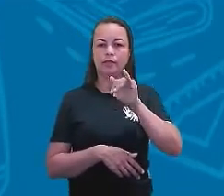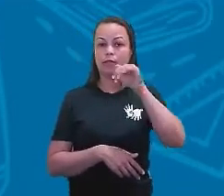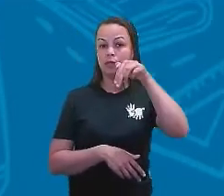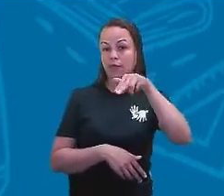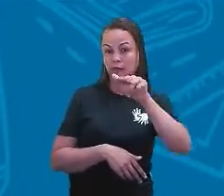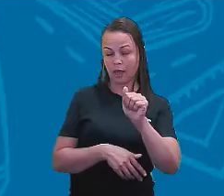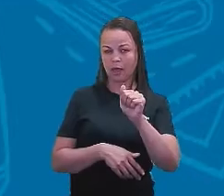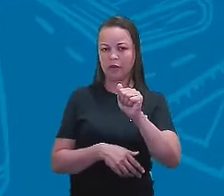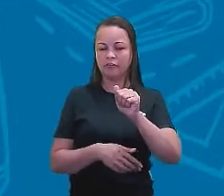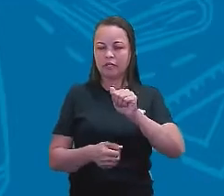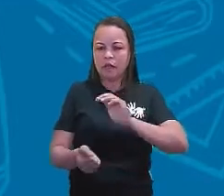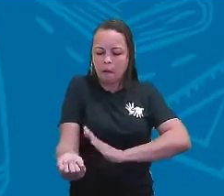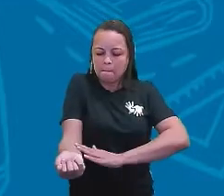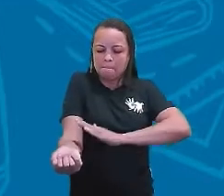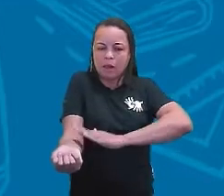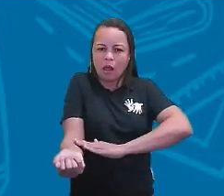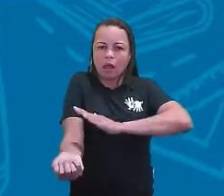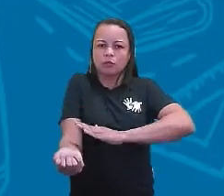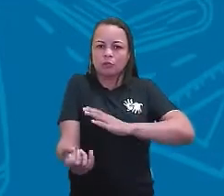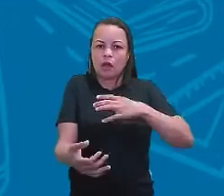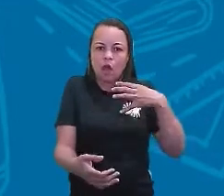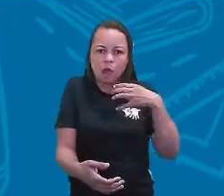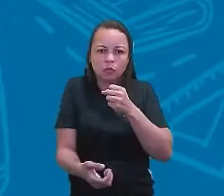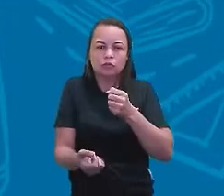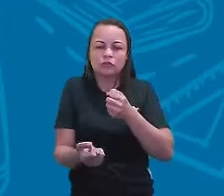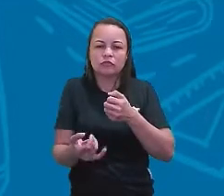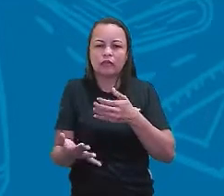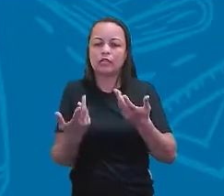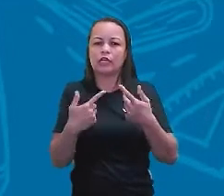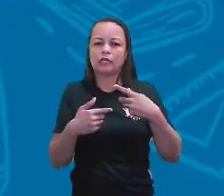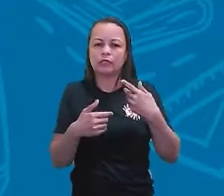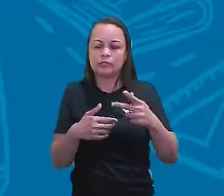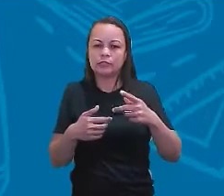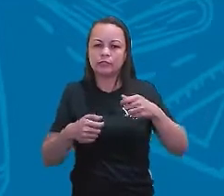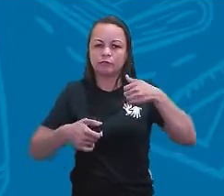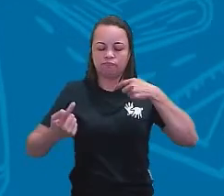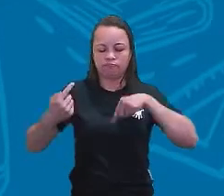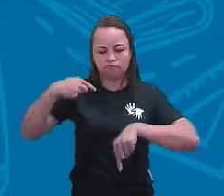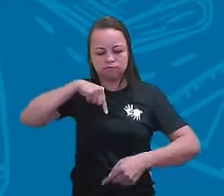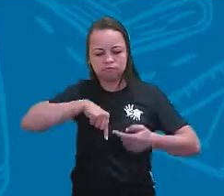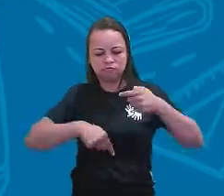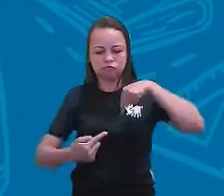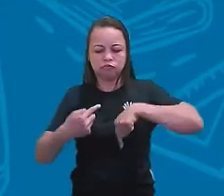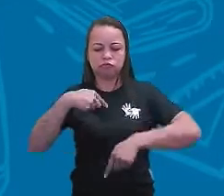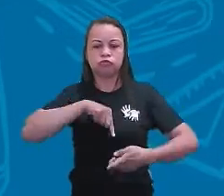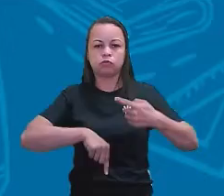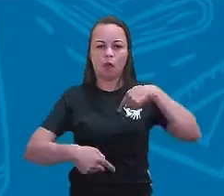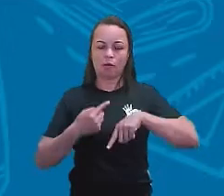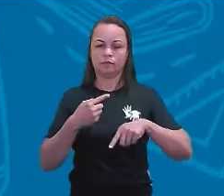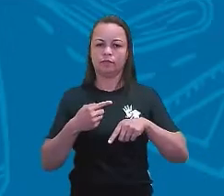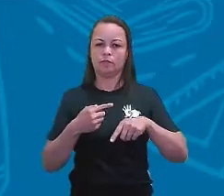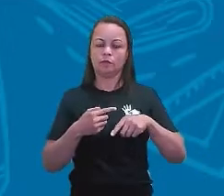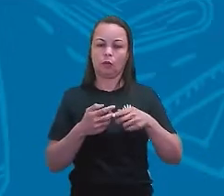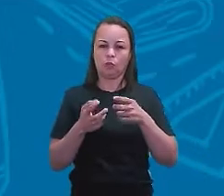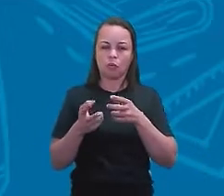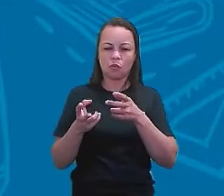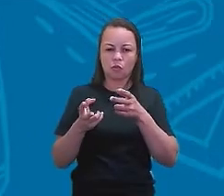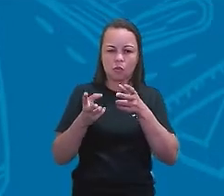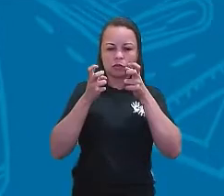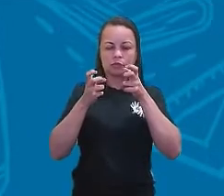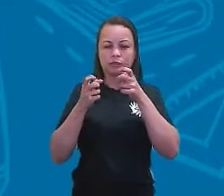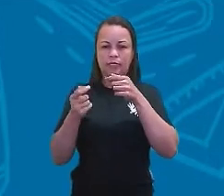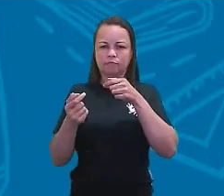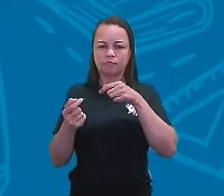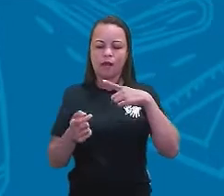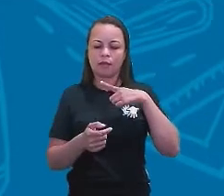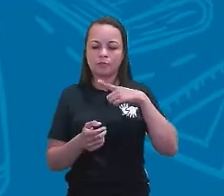Devido à pressão, né, que vai estar sendo exercida nesses vasos, né? Então, ele consegue perceber através de capilares